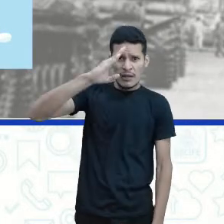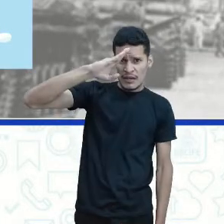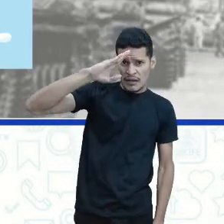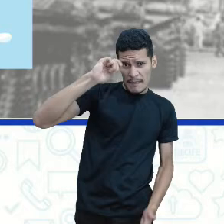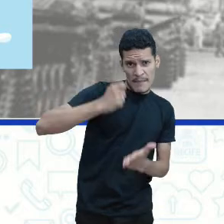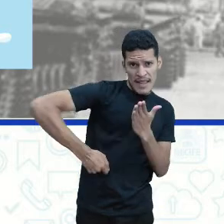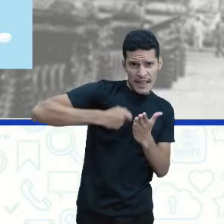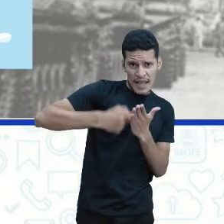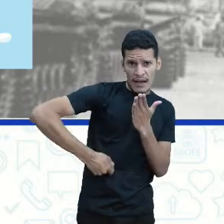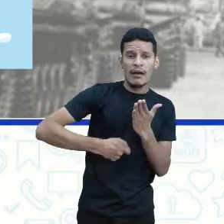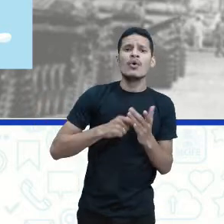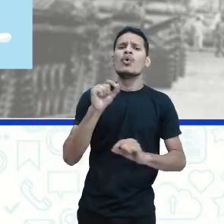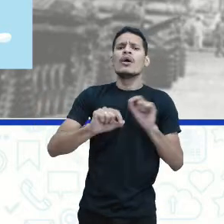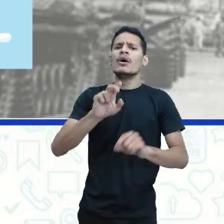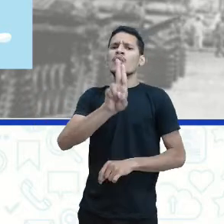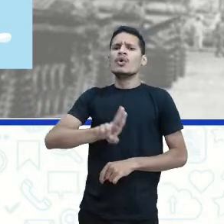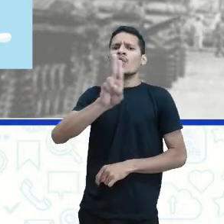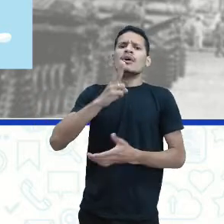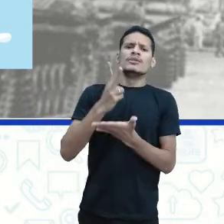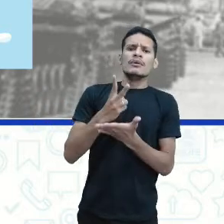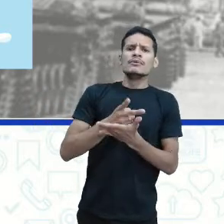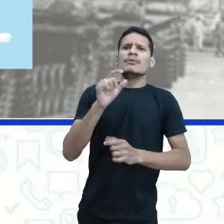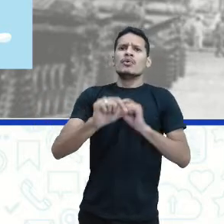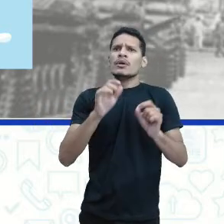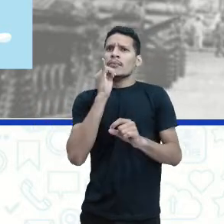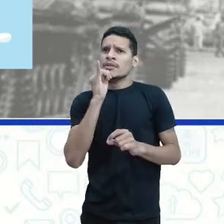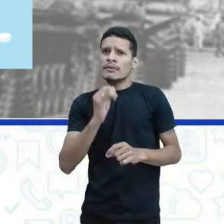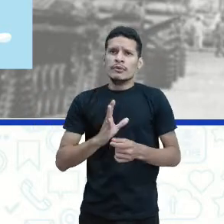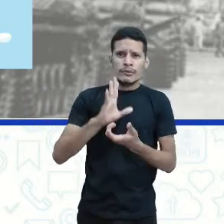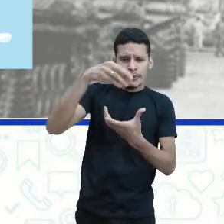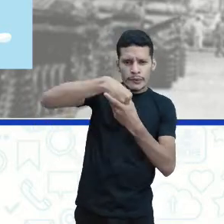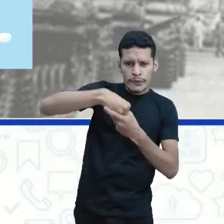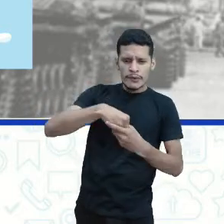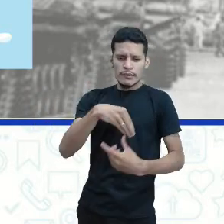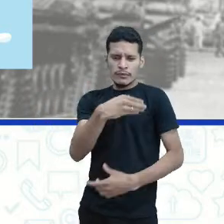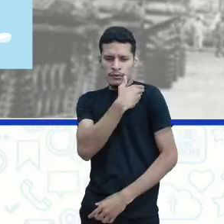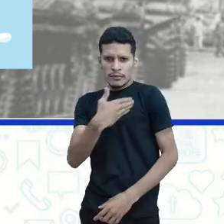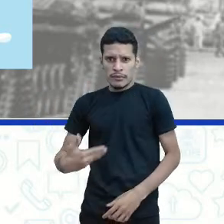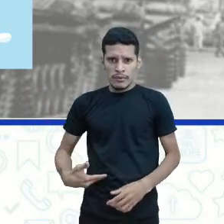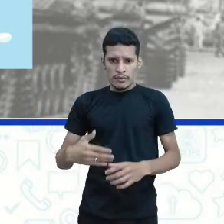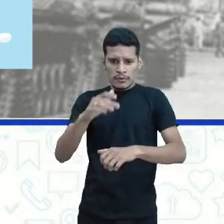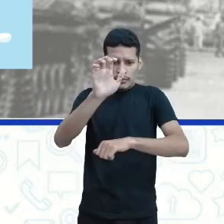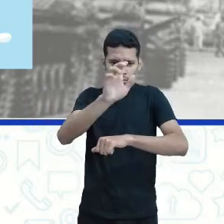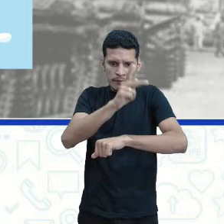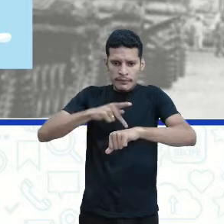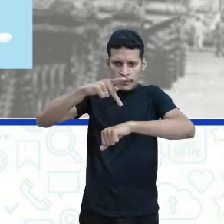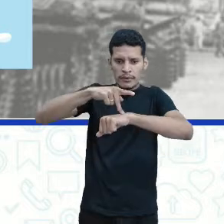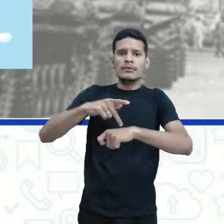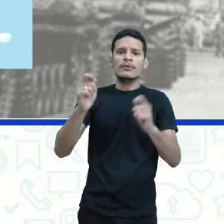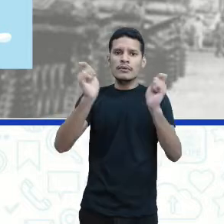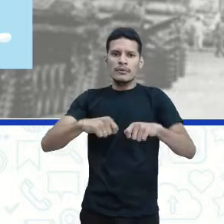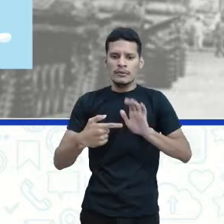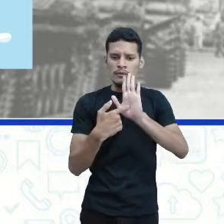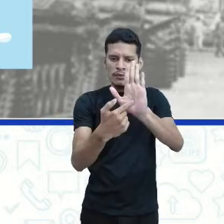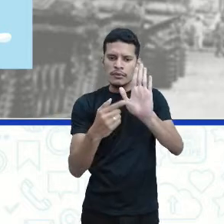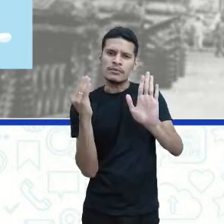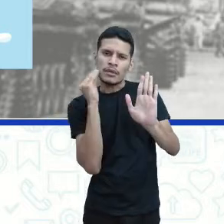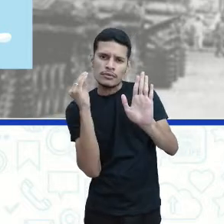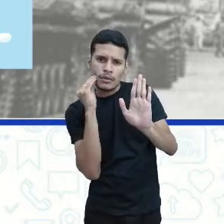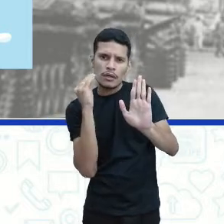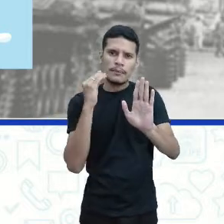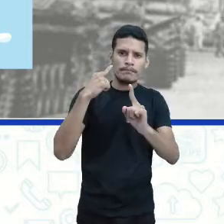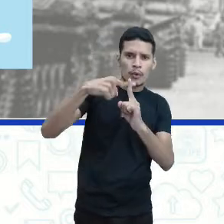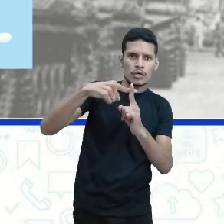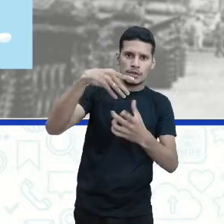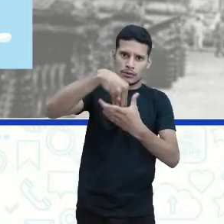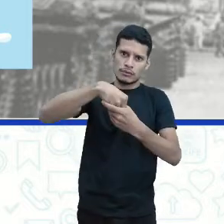bem também o aparelho do Estado para tentar trazer uma ideia positiva acerca do Brasil. E